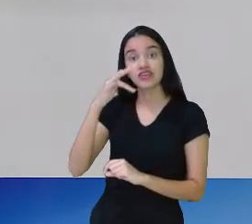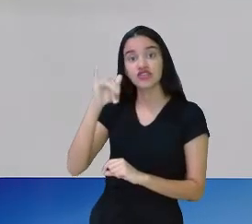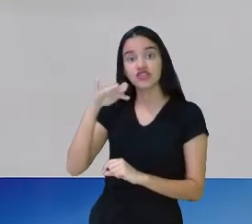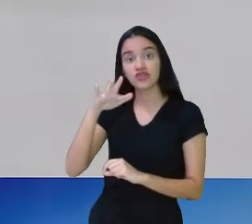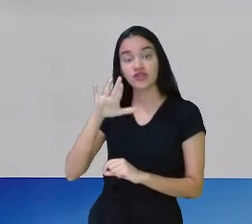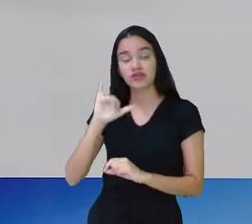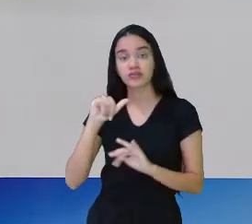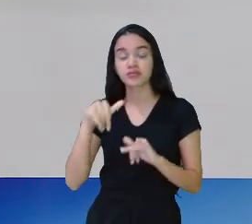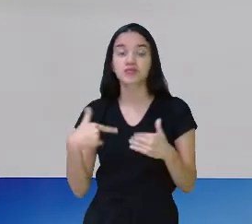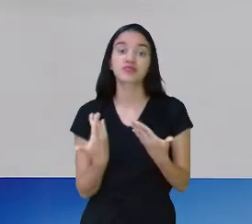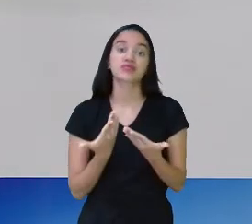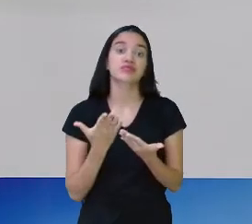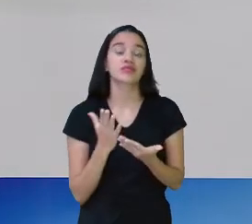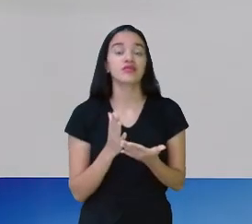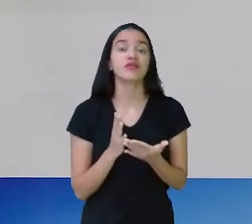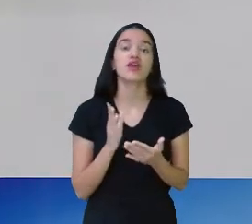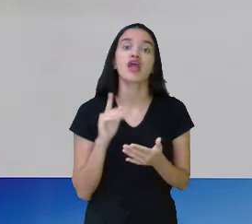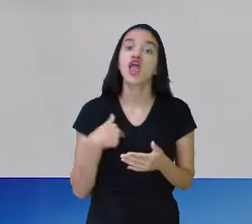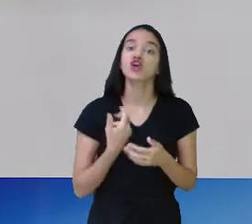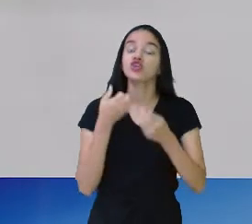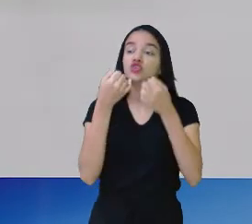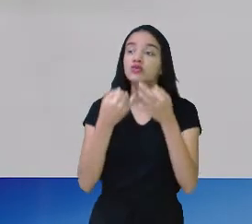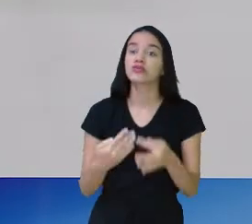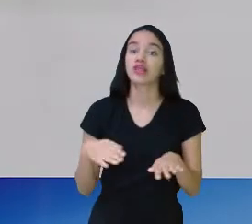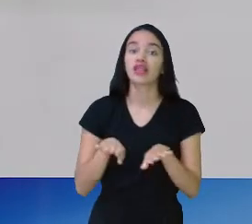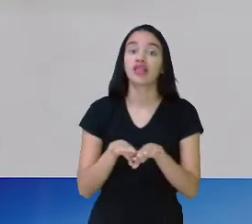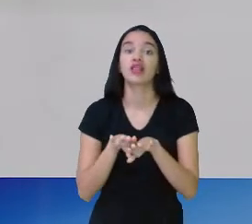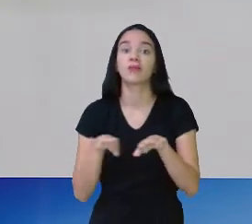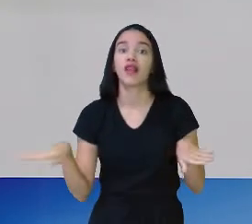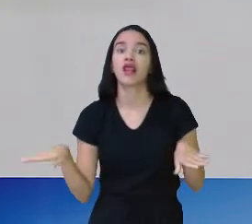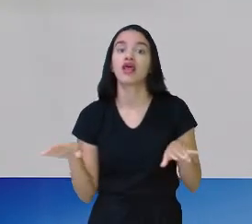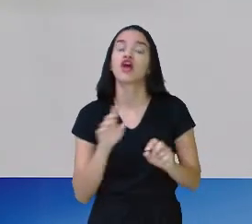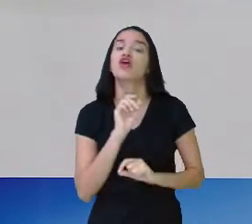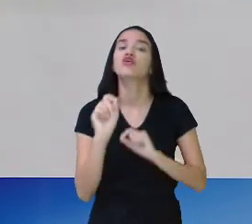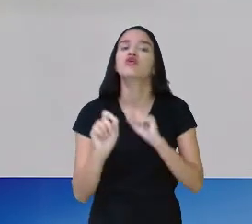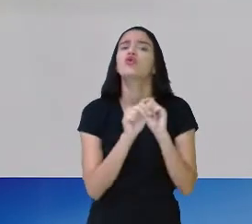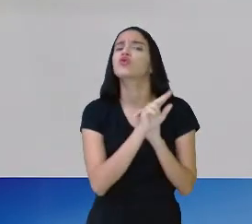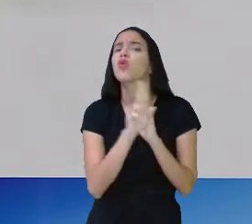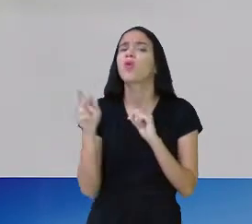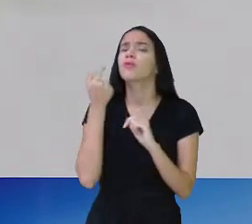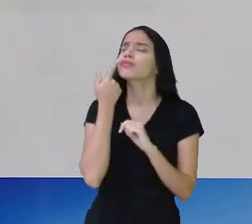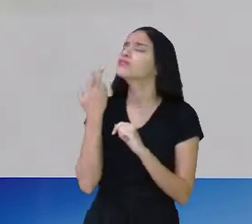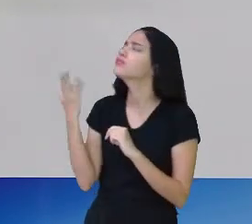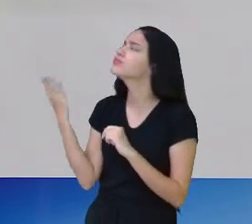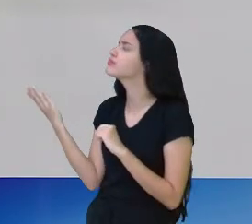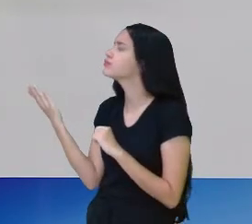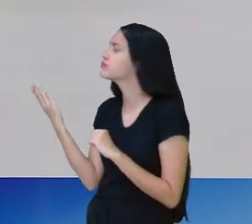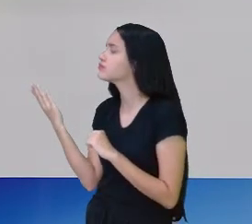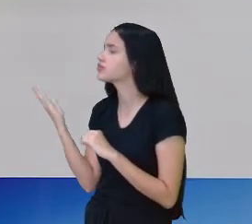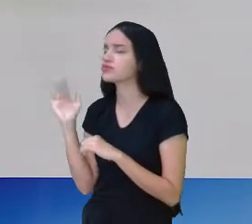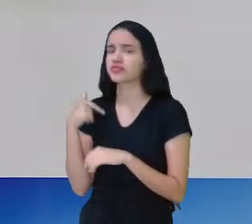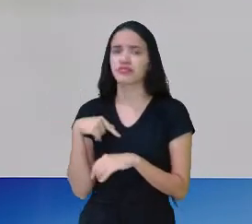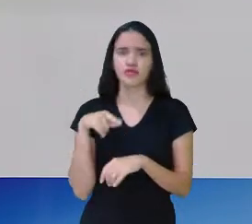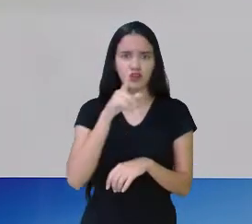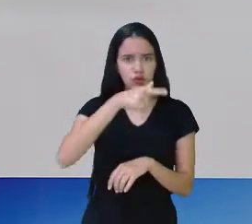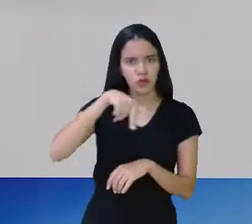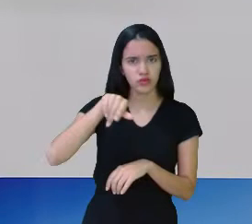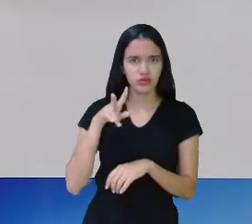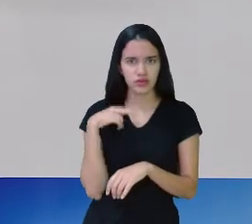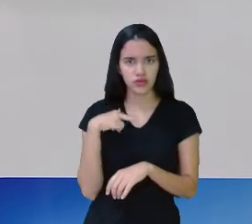espacial. Sólido geométrico. Eu estou falando de figura plana. Qual é o nome dessa figura aqui? Será que vocês conseguem me